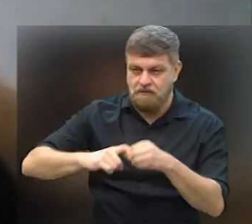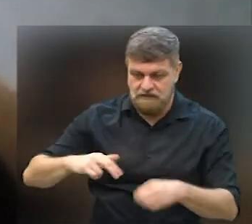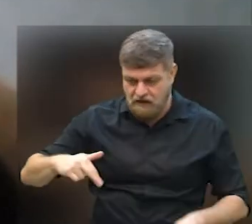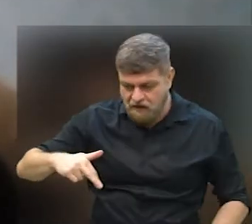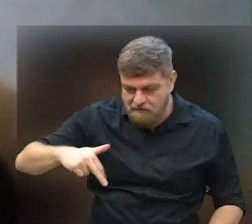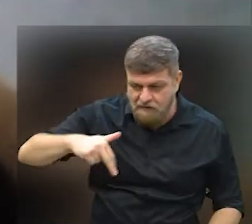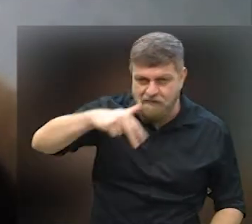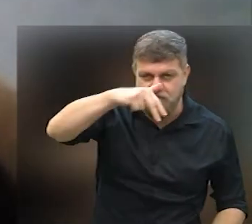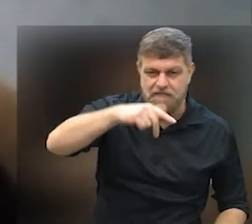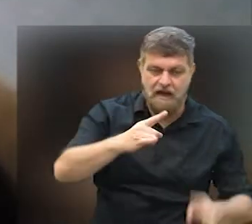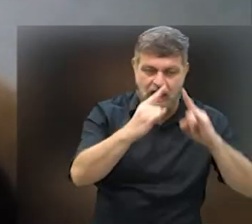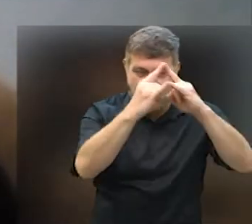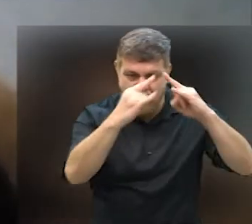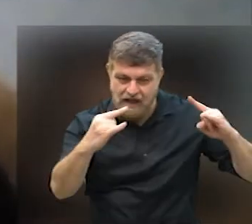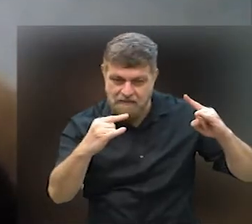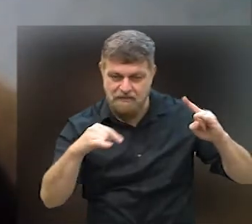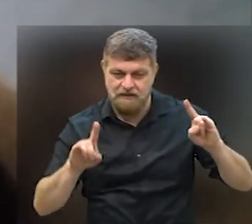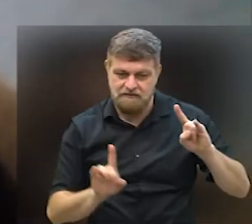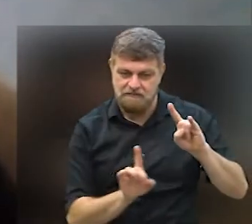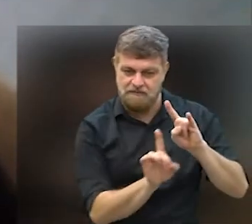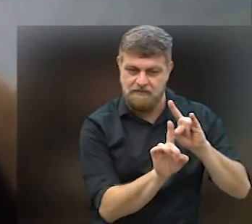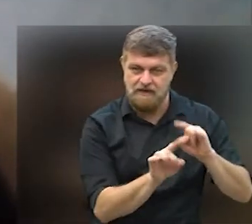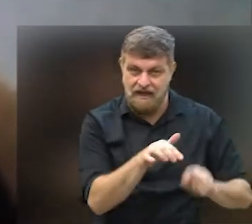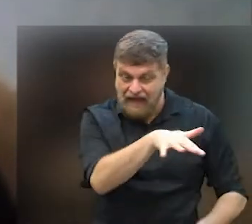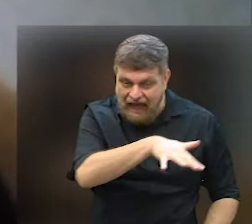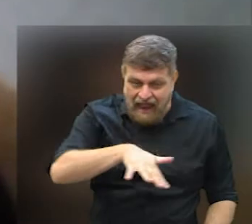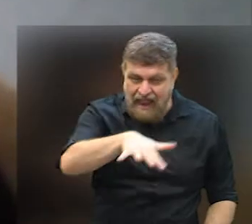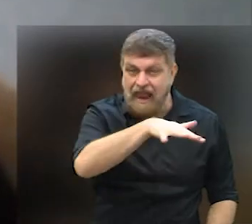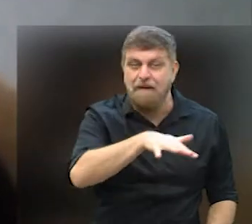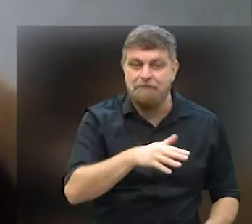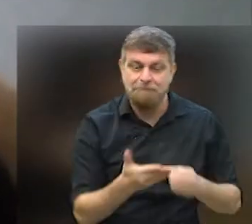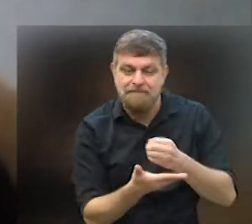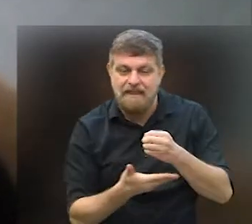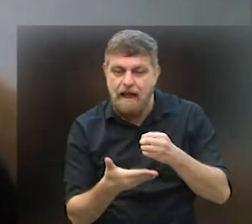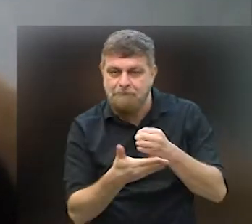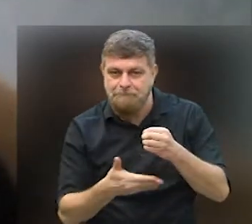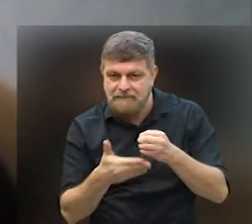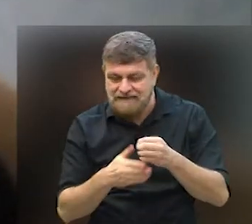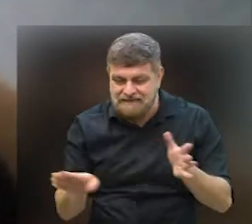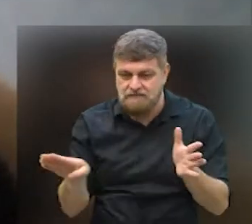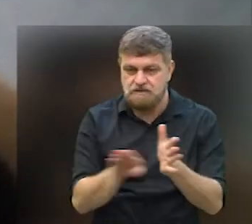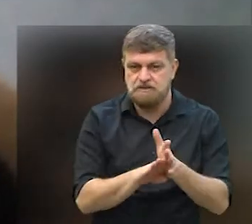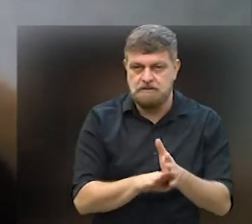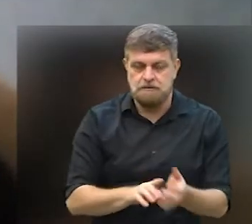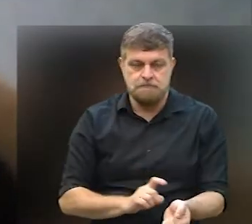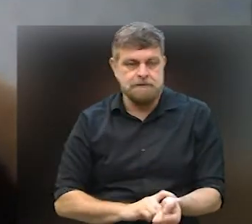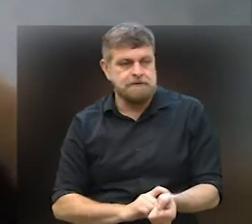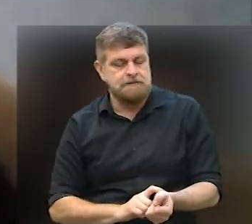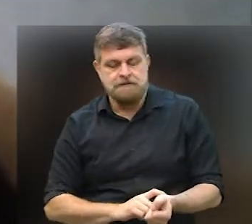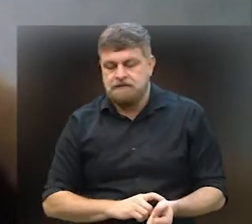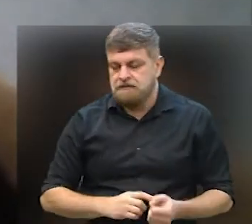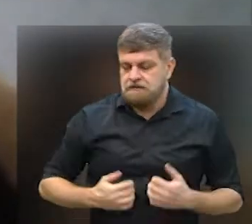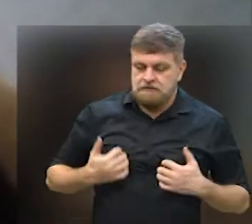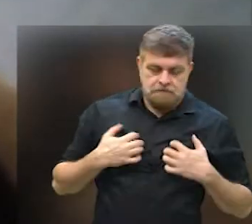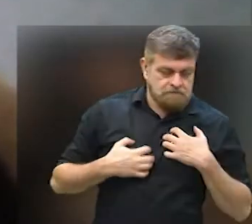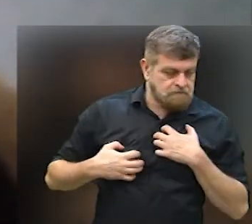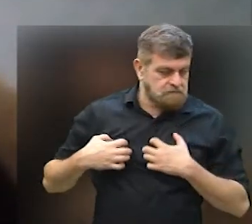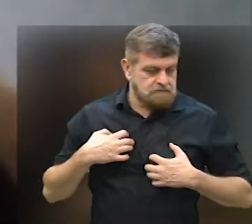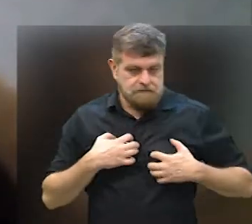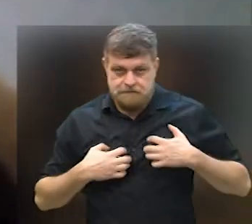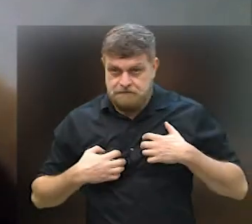quando ficar no acampamento. Então, a partir do campo base é que realmente a gente fica um pouco mais tenso, eu pelo menos